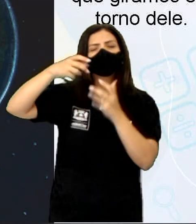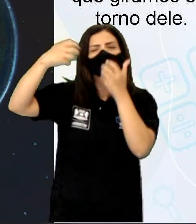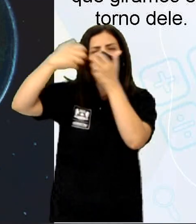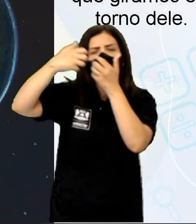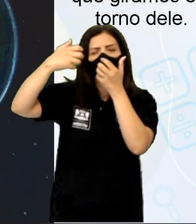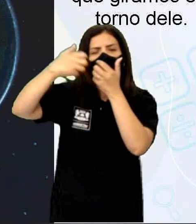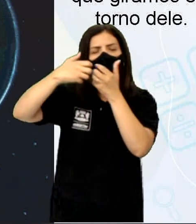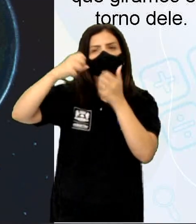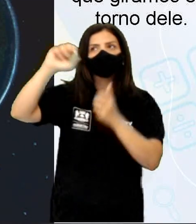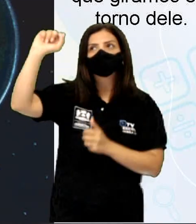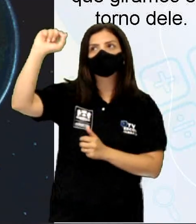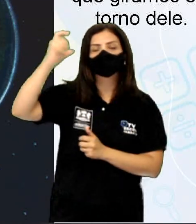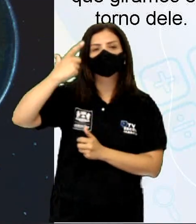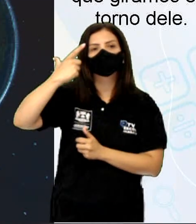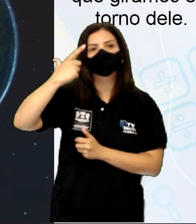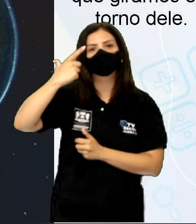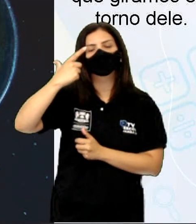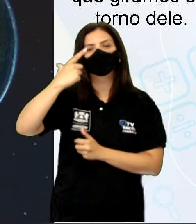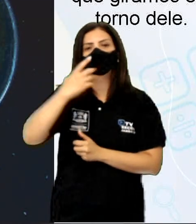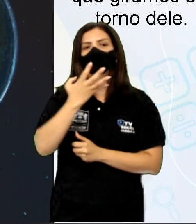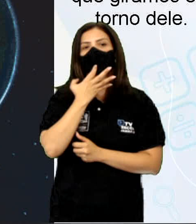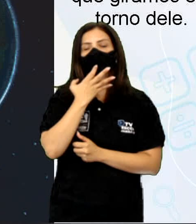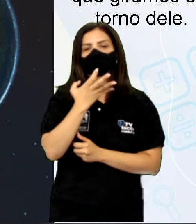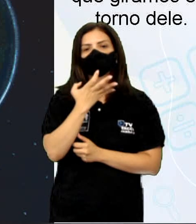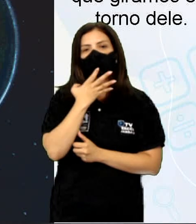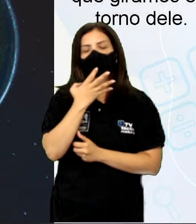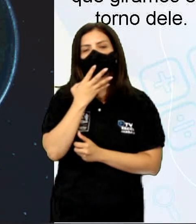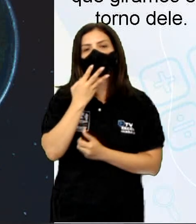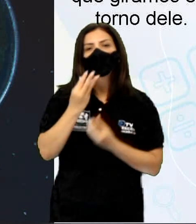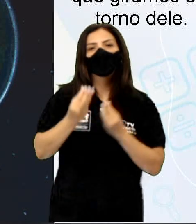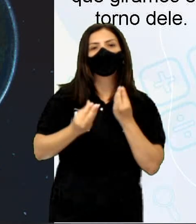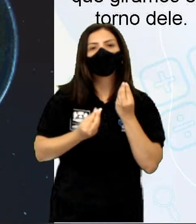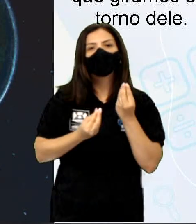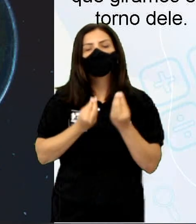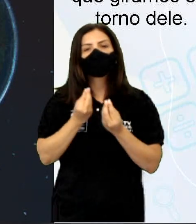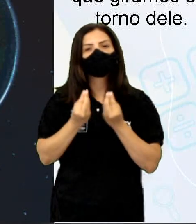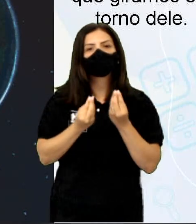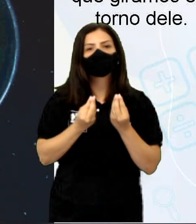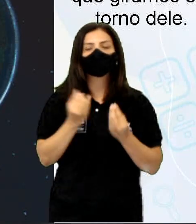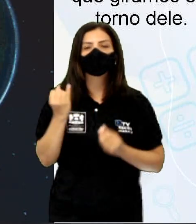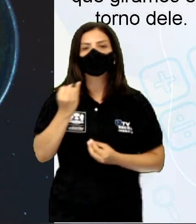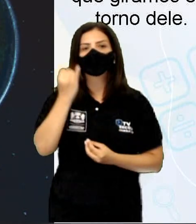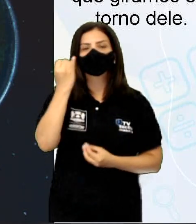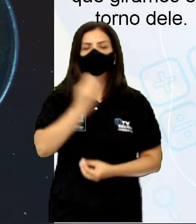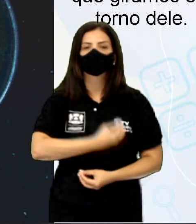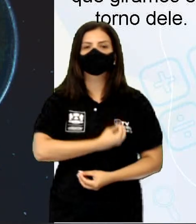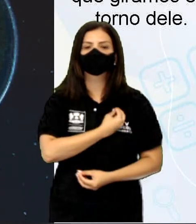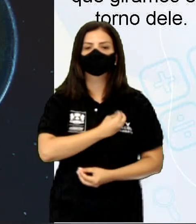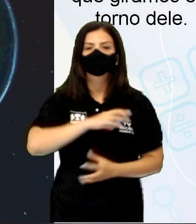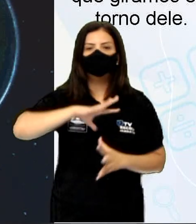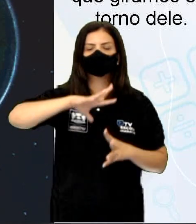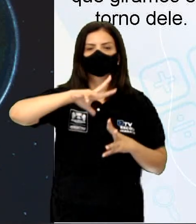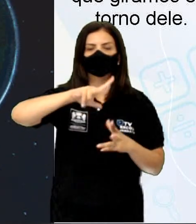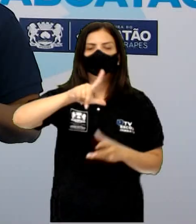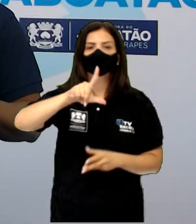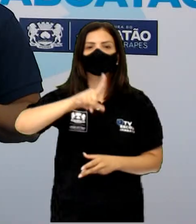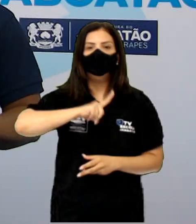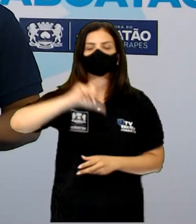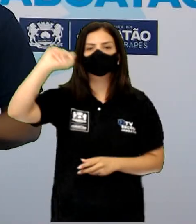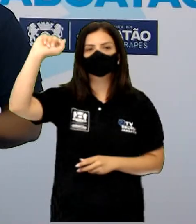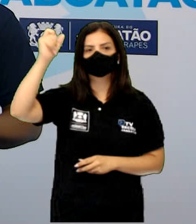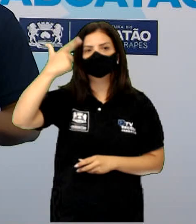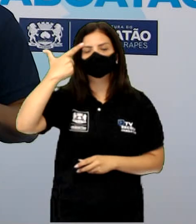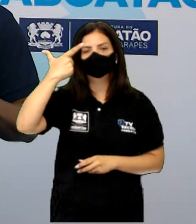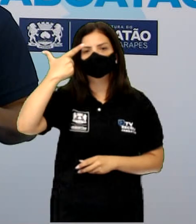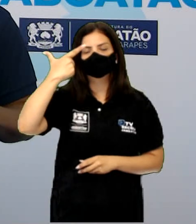do Sol. Vamos conhecer mais quão importante é para a vida na Terra a existência do